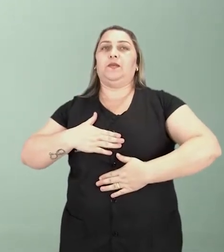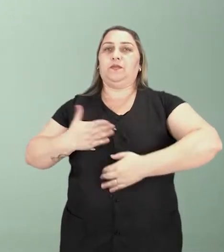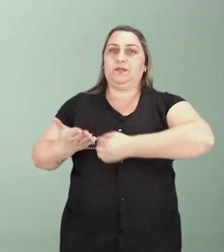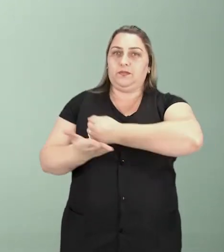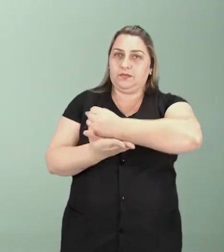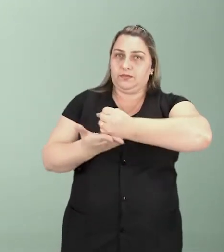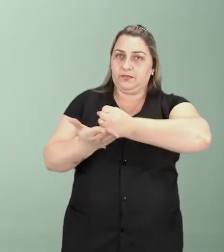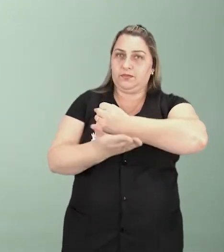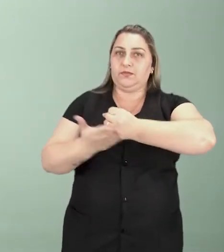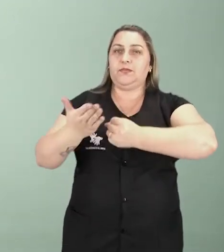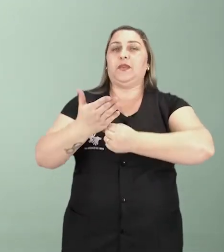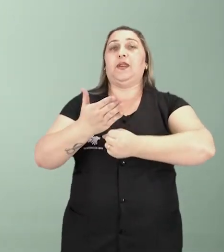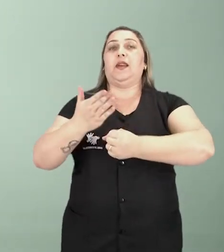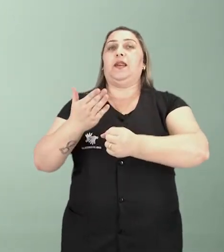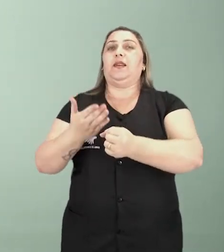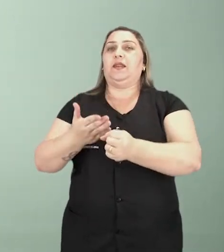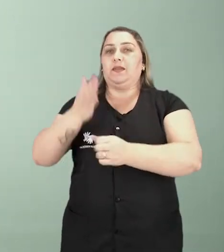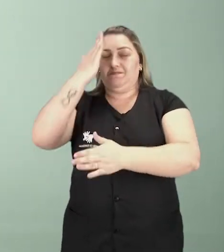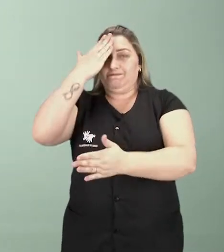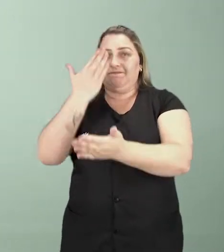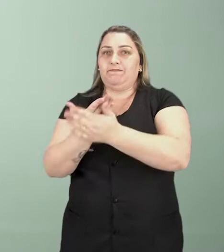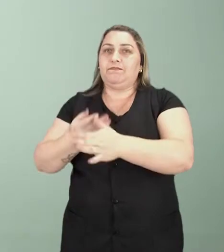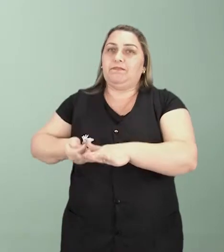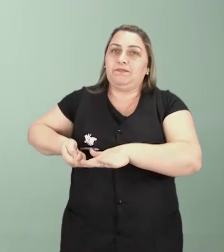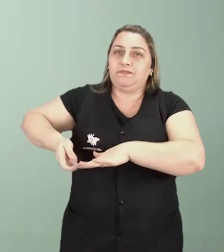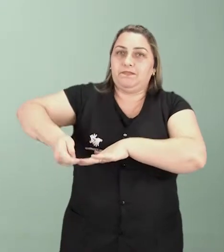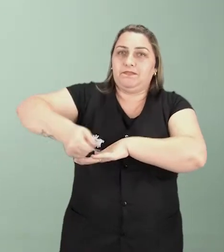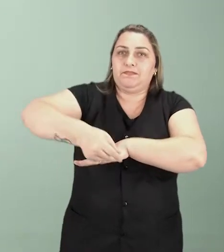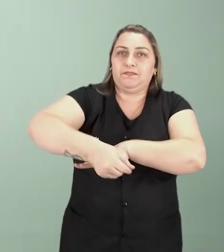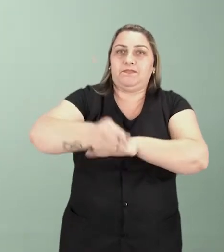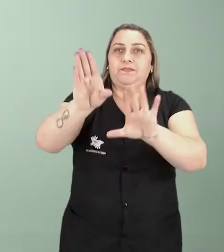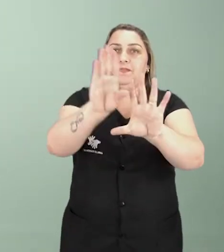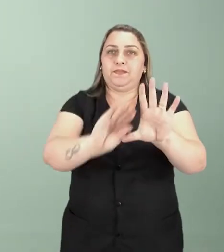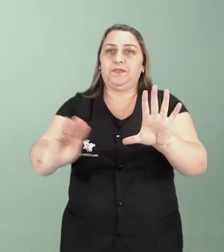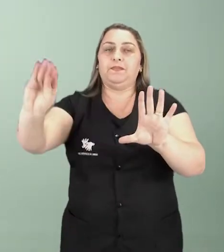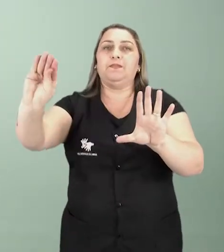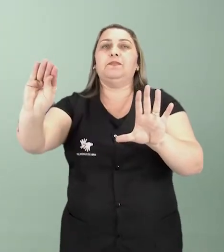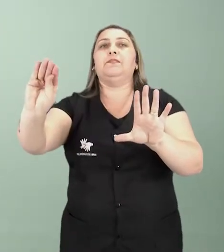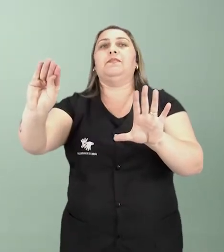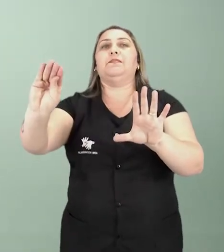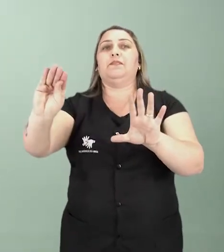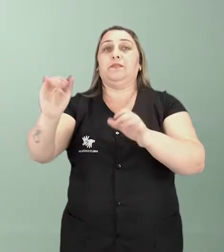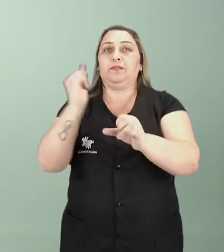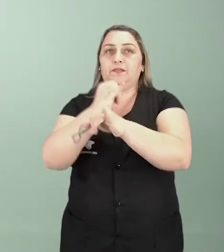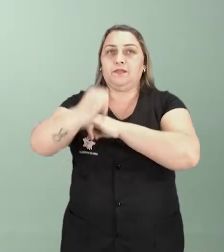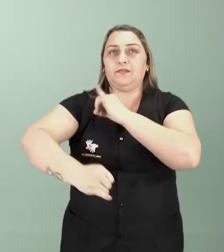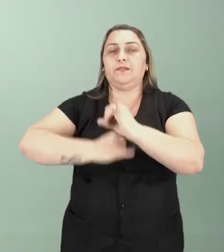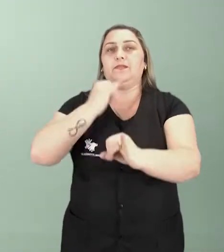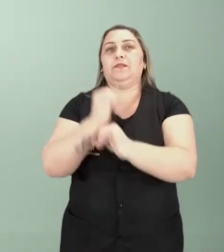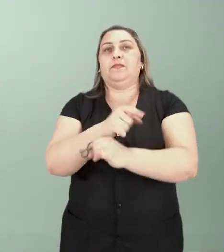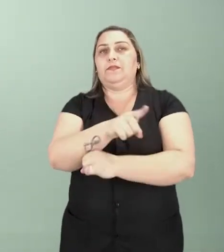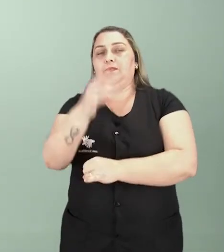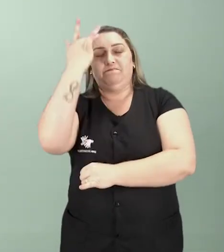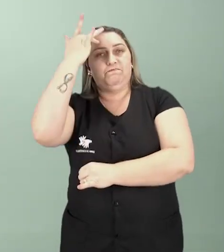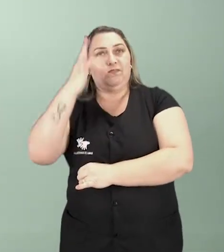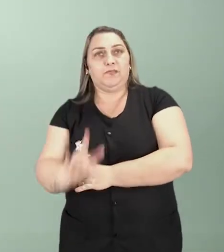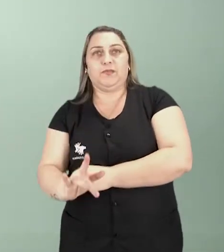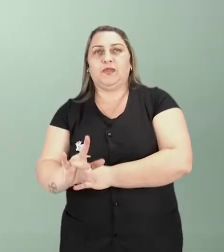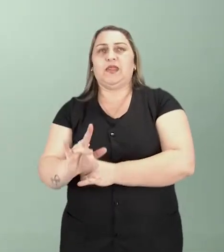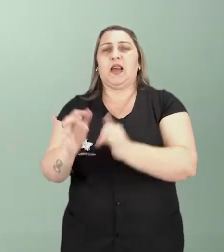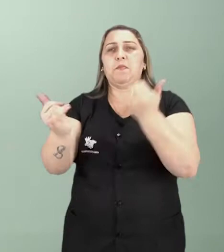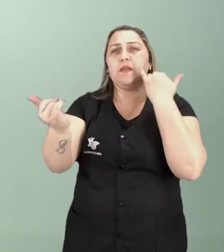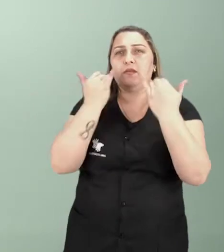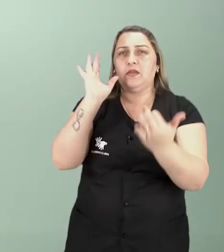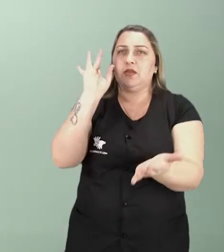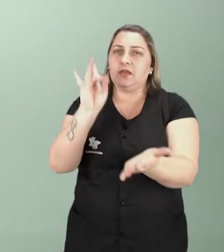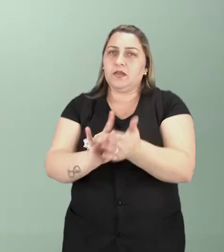vezes caem nessas fake news, né, que são compartilhadas através principalmente da internet e que você não sabe a fonte, você não sabe de